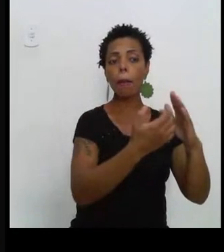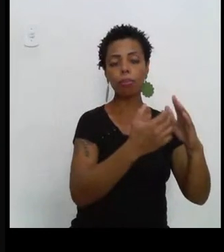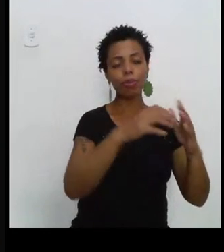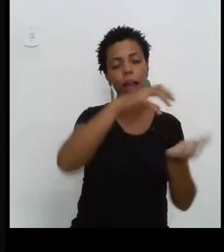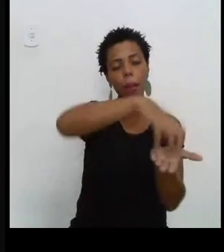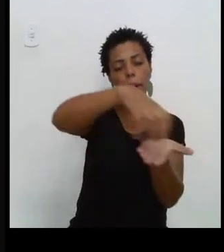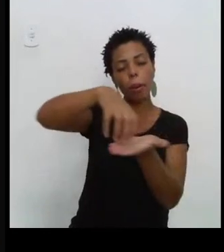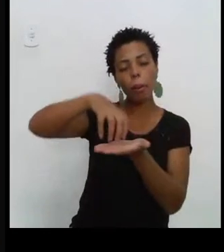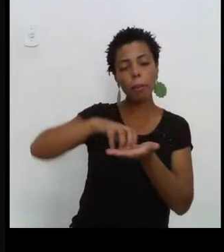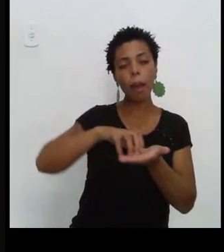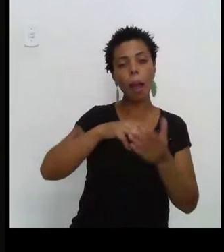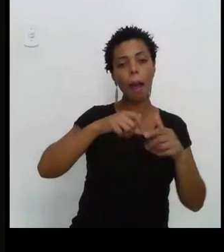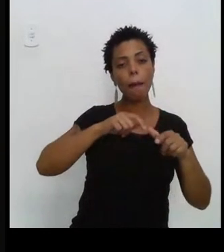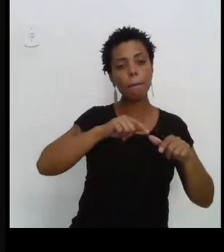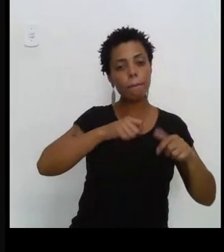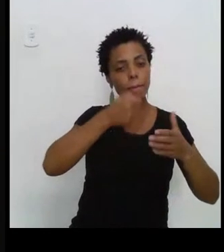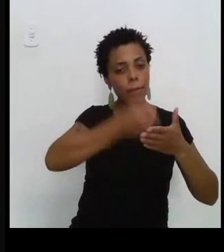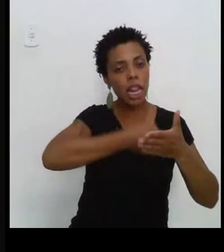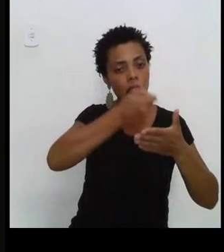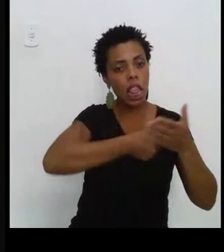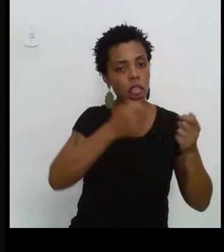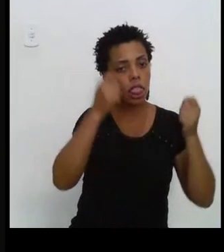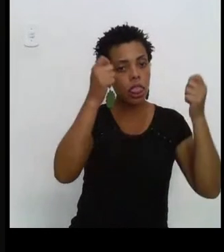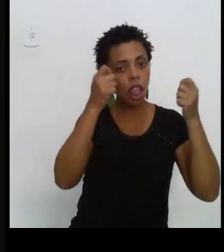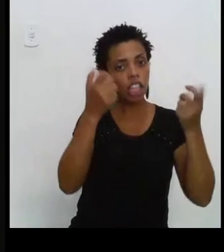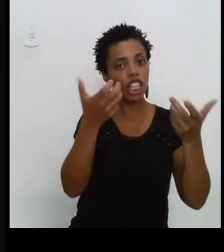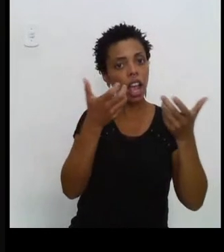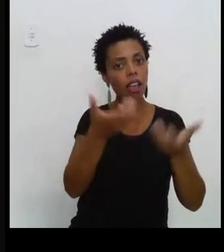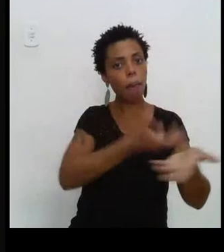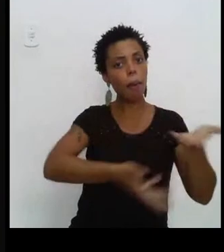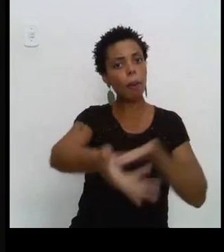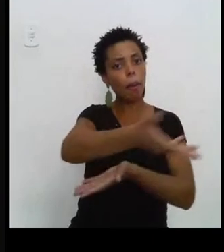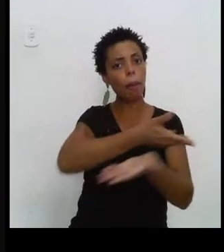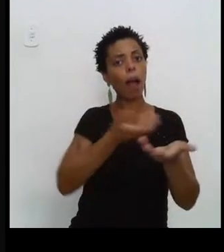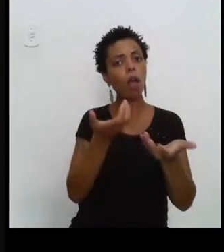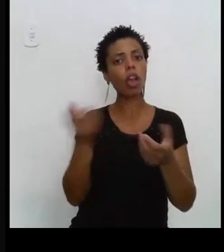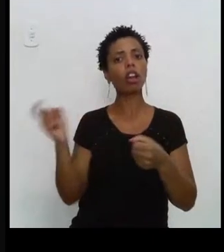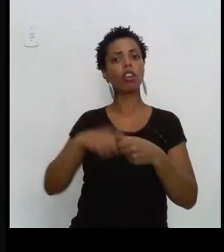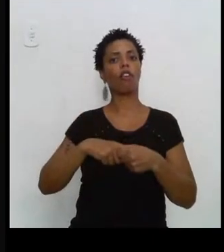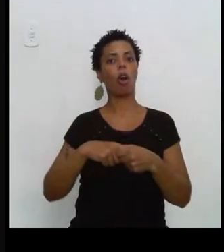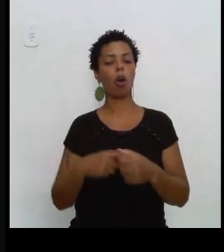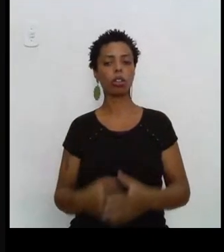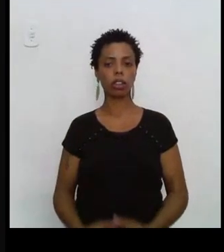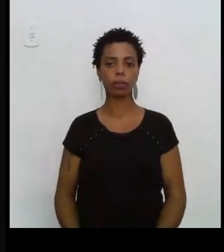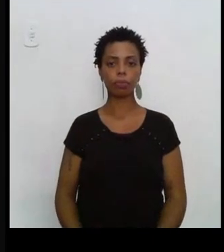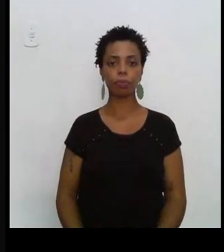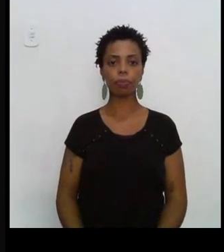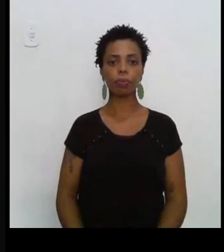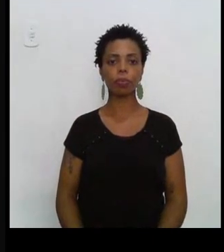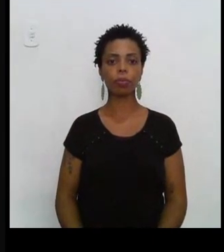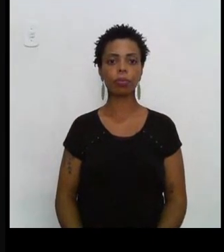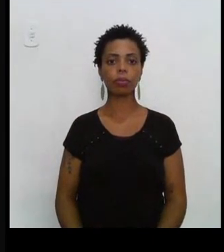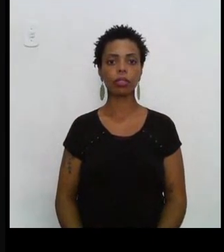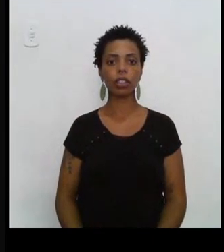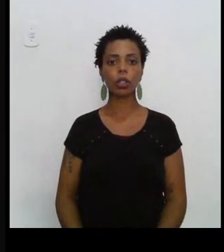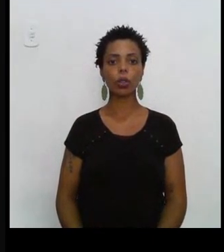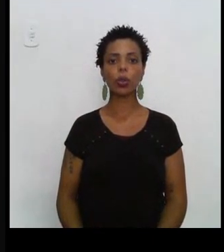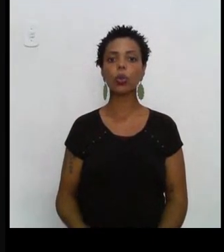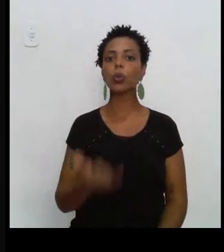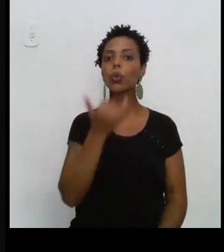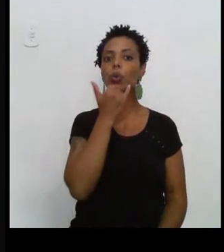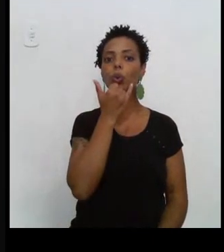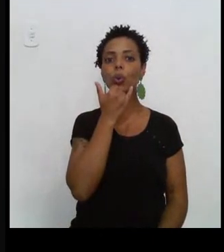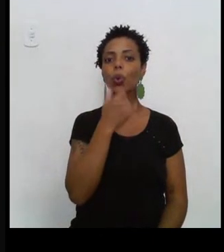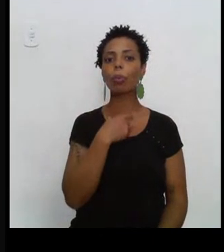E aí o único exercício Uberlândia a curta passagem logo na minha consciência